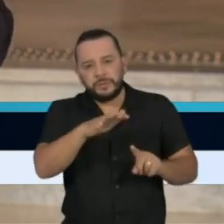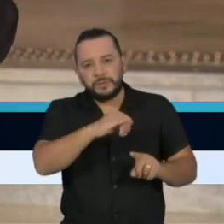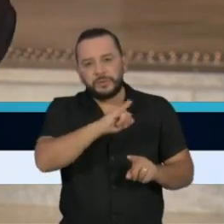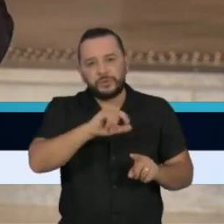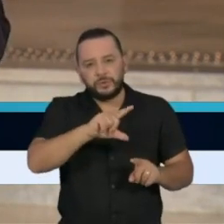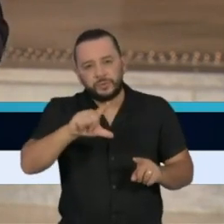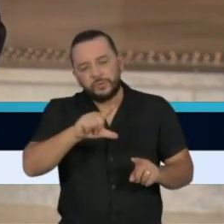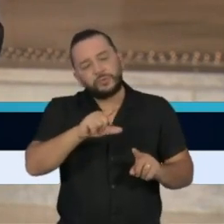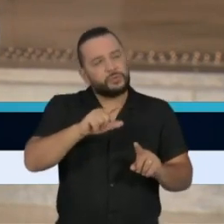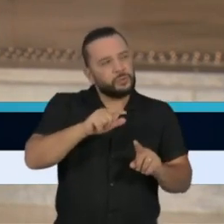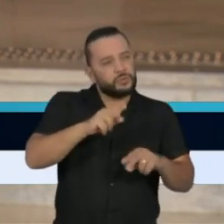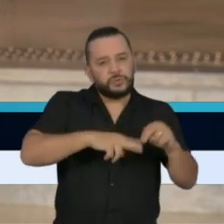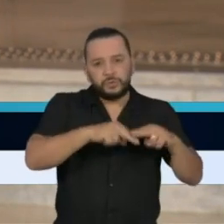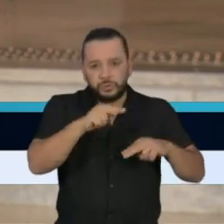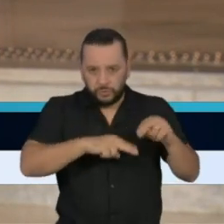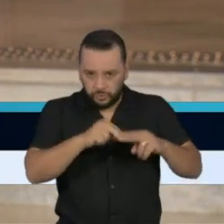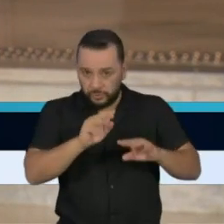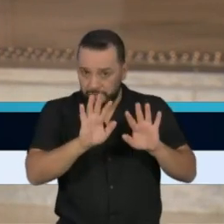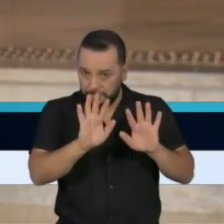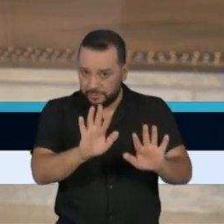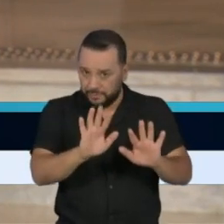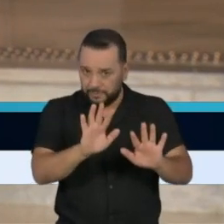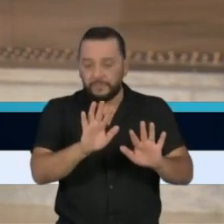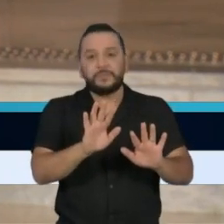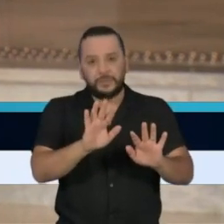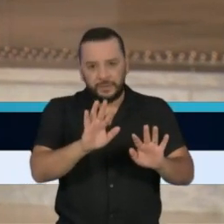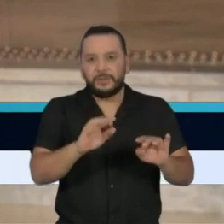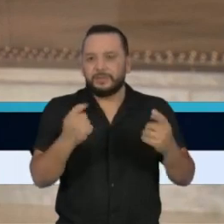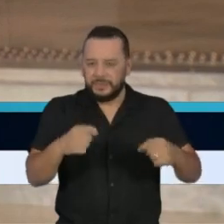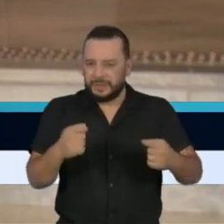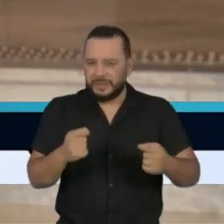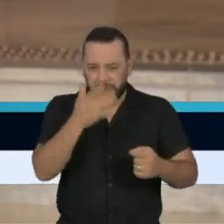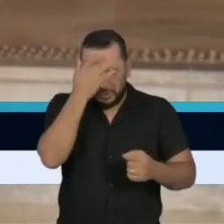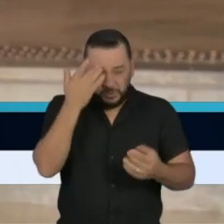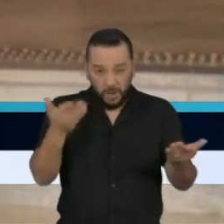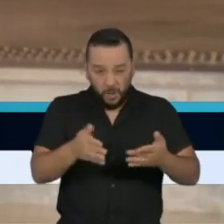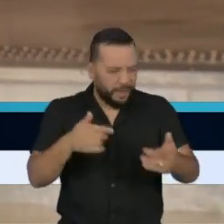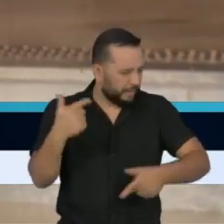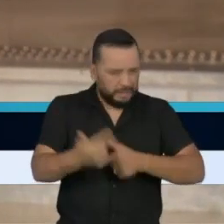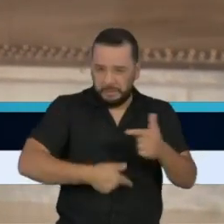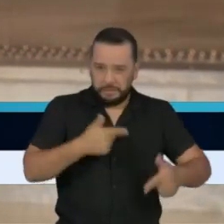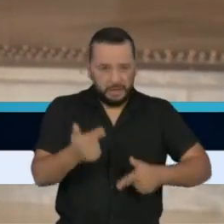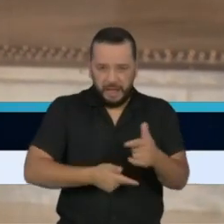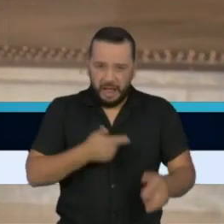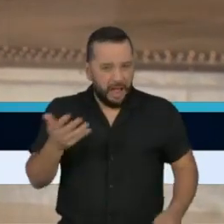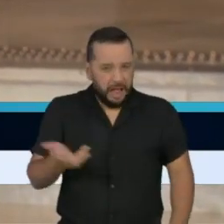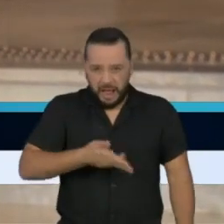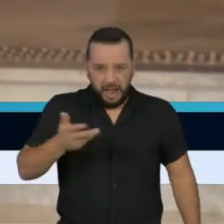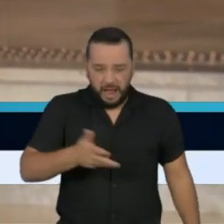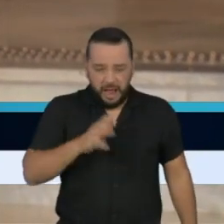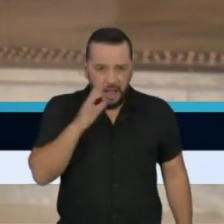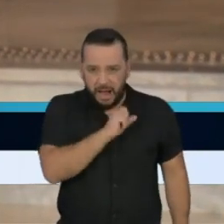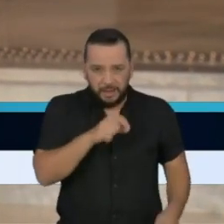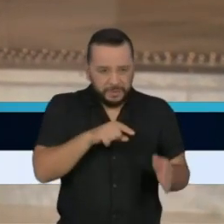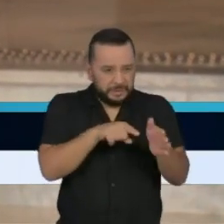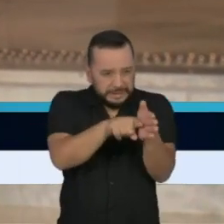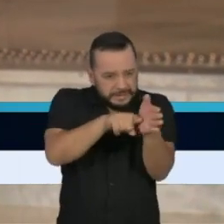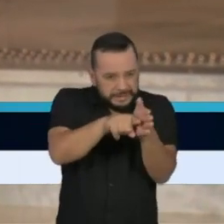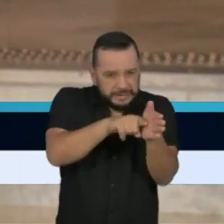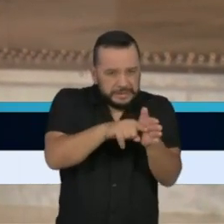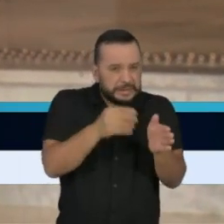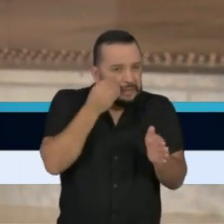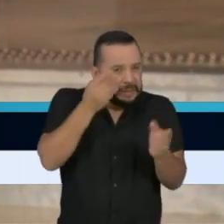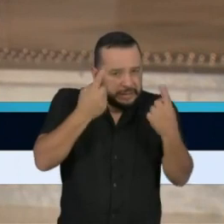Agora, o próximo passo é fazer a rede funcionar a plena velocidade. Nesse momento, a demanda diária de testes é em torno